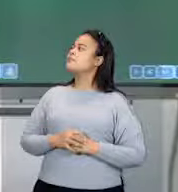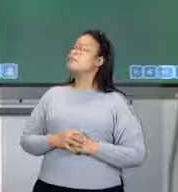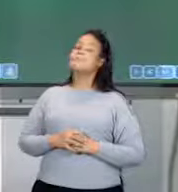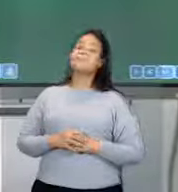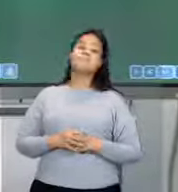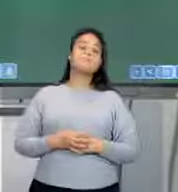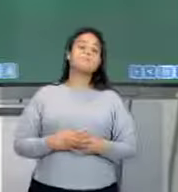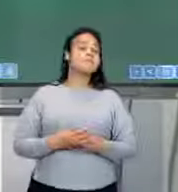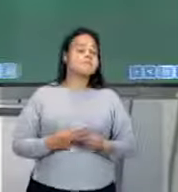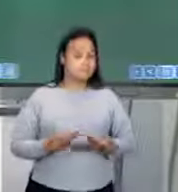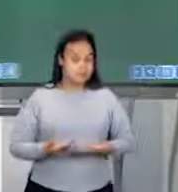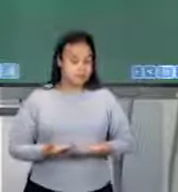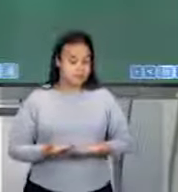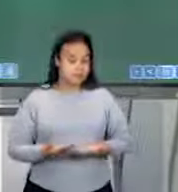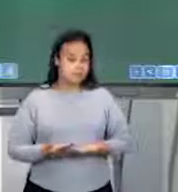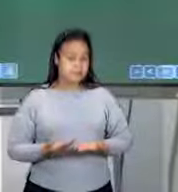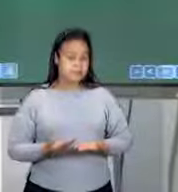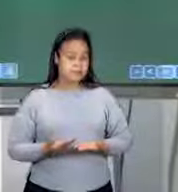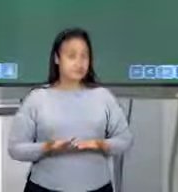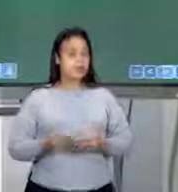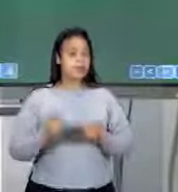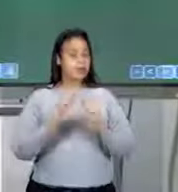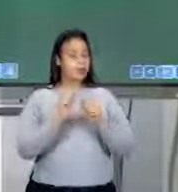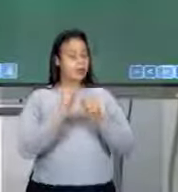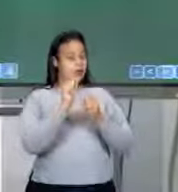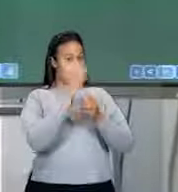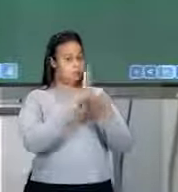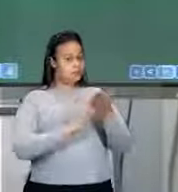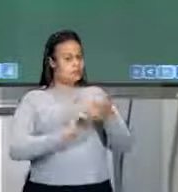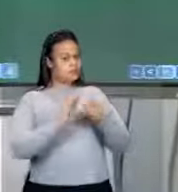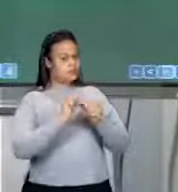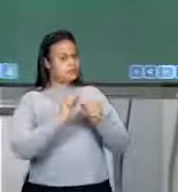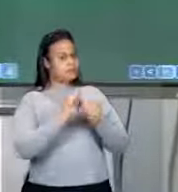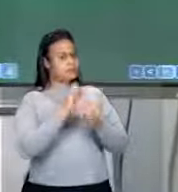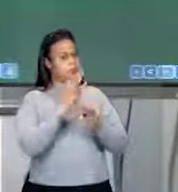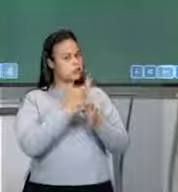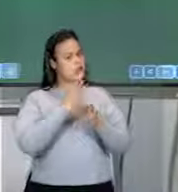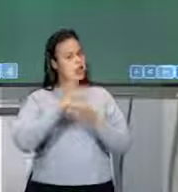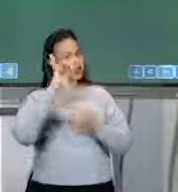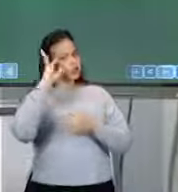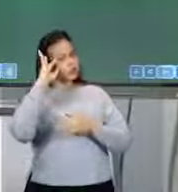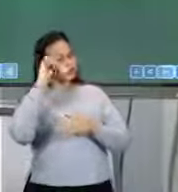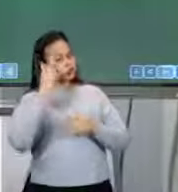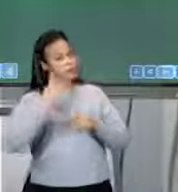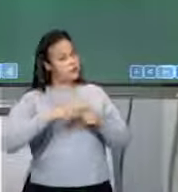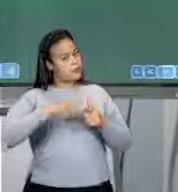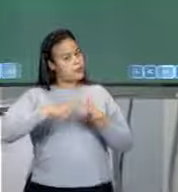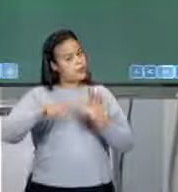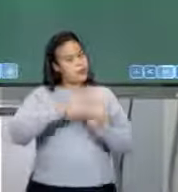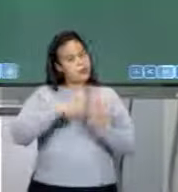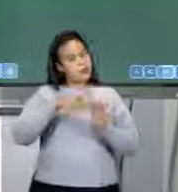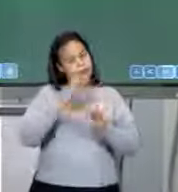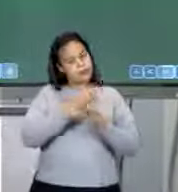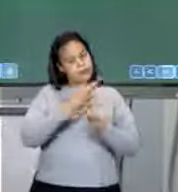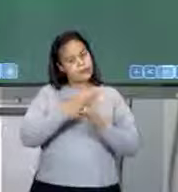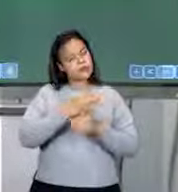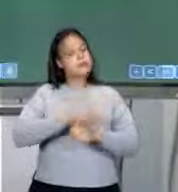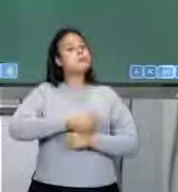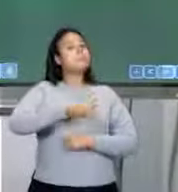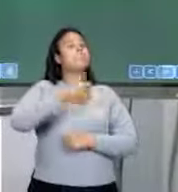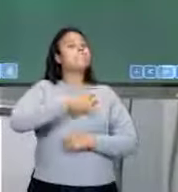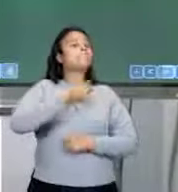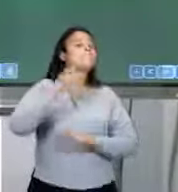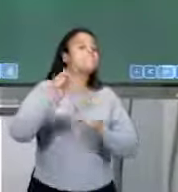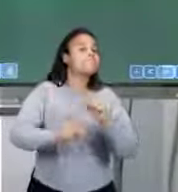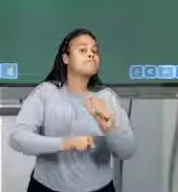Bem, quando vamos fazer uma atividade de física, resolver um problema de física, a primeira coisa que a gente tem que fazer